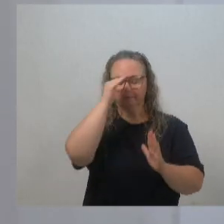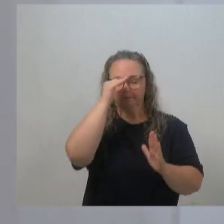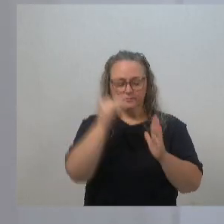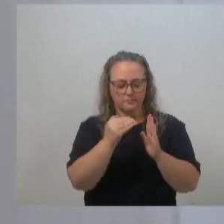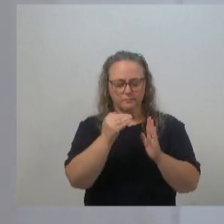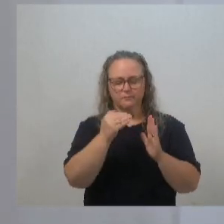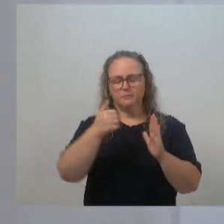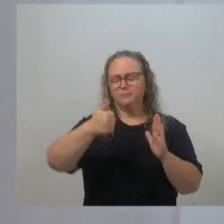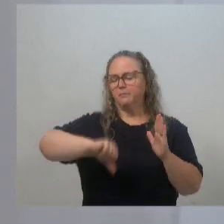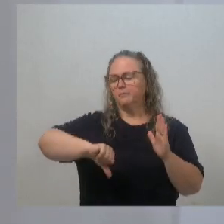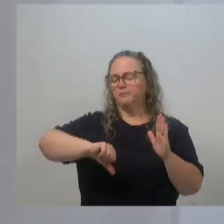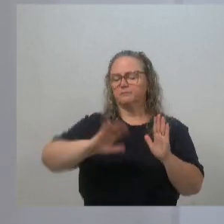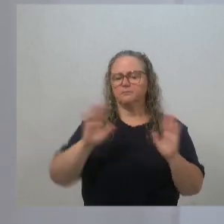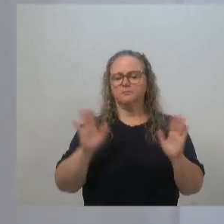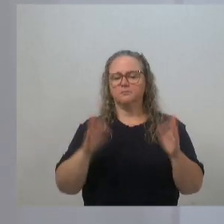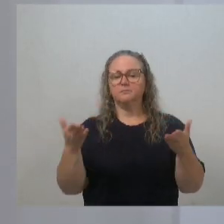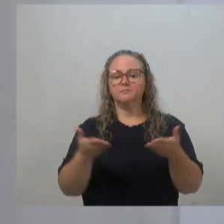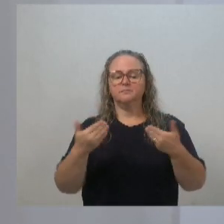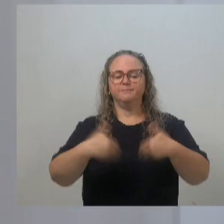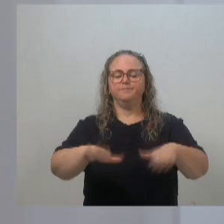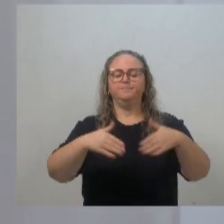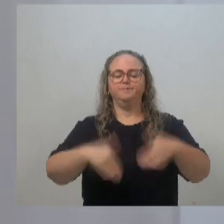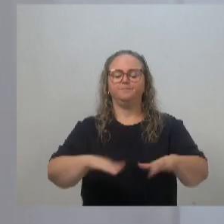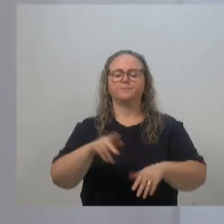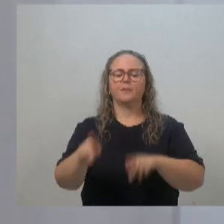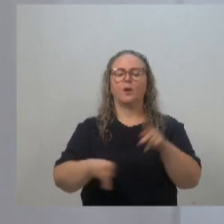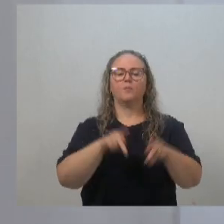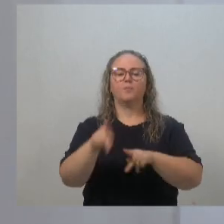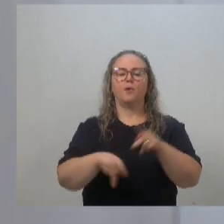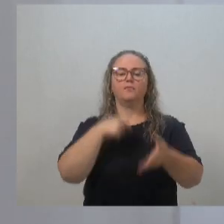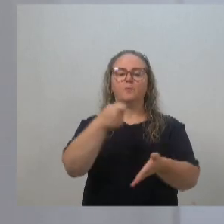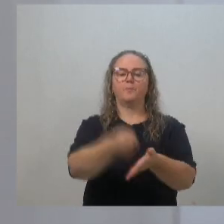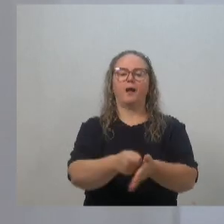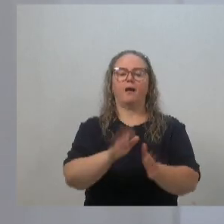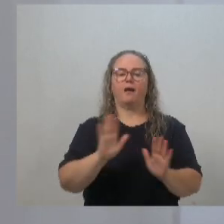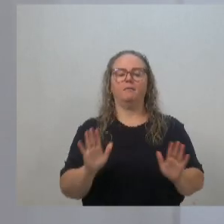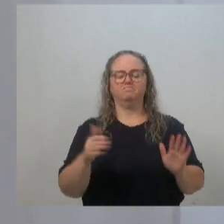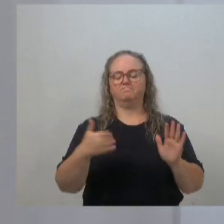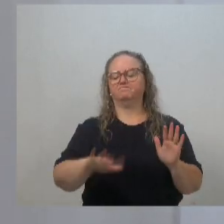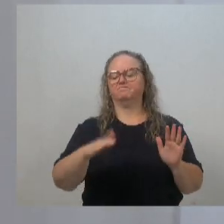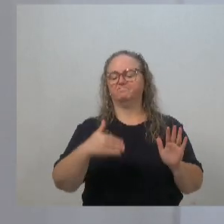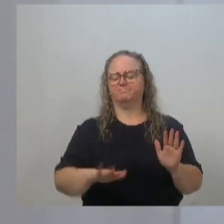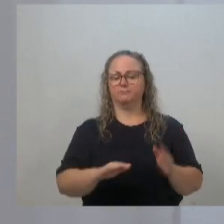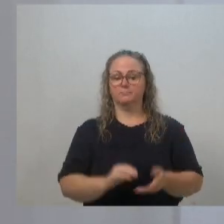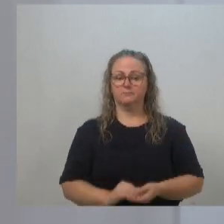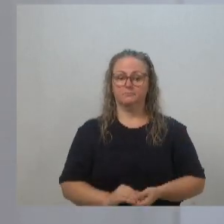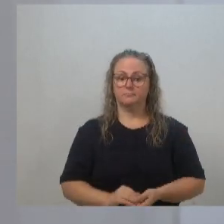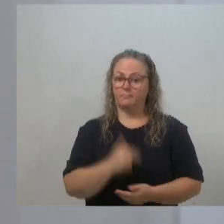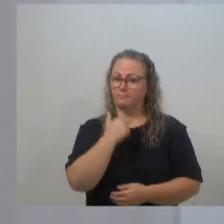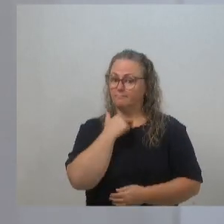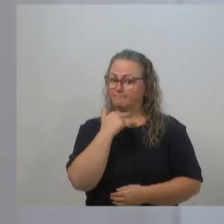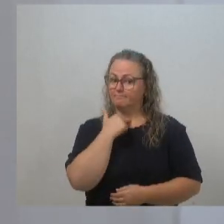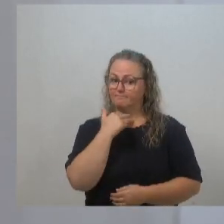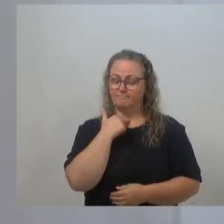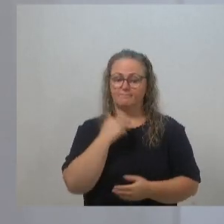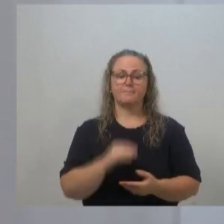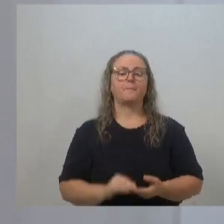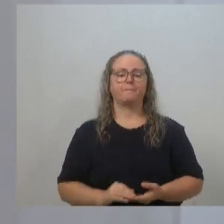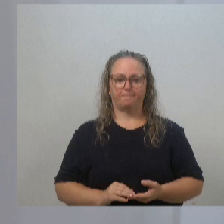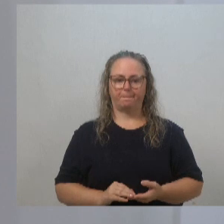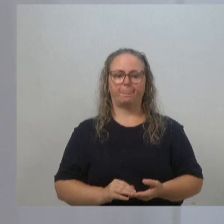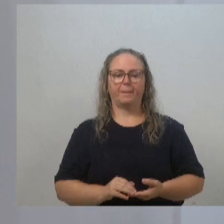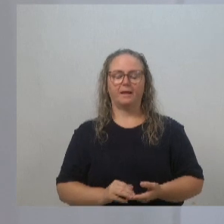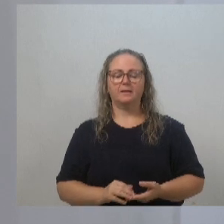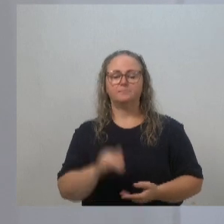está agora jogando no colo da população o custo disso. A sua irresponsabilidade está colocando no colo da população